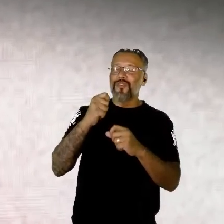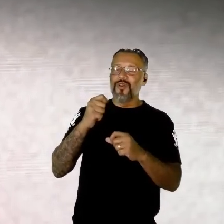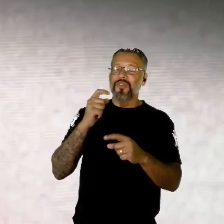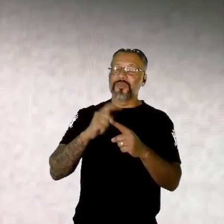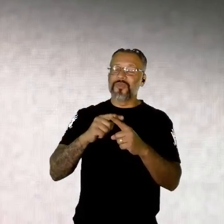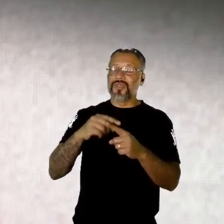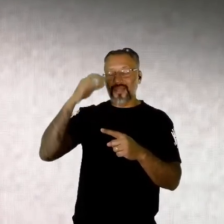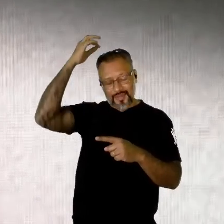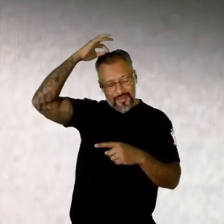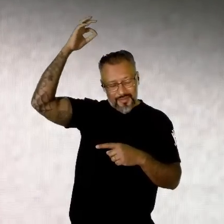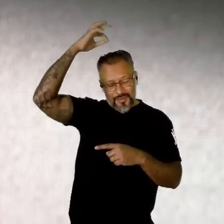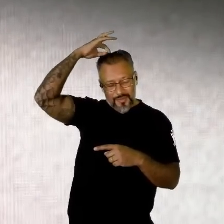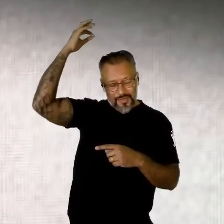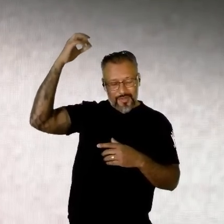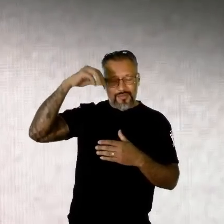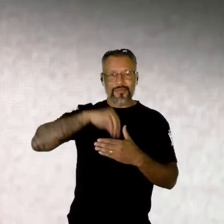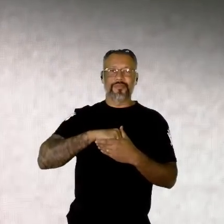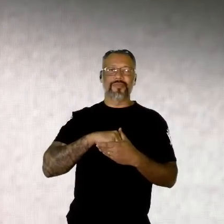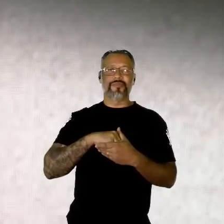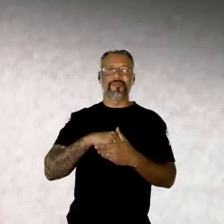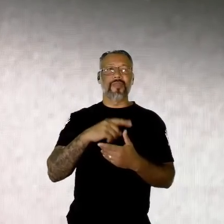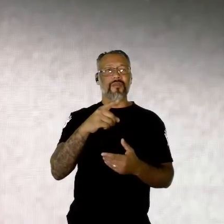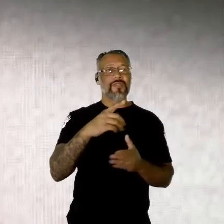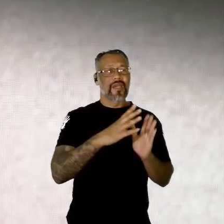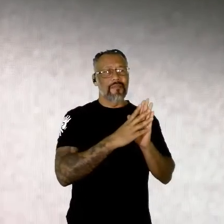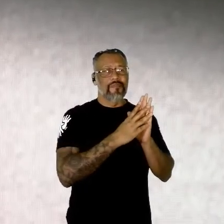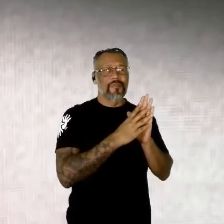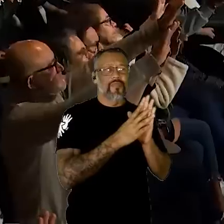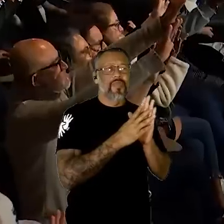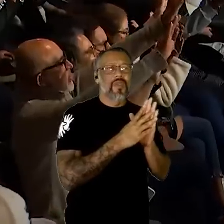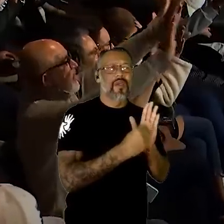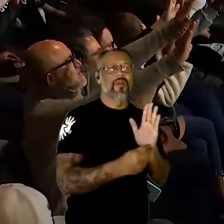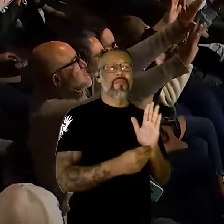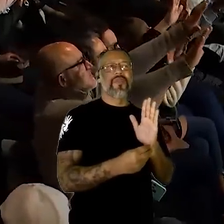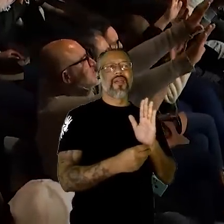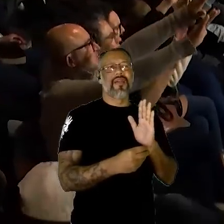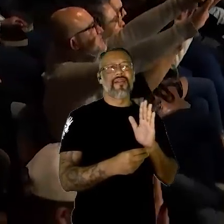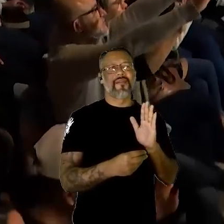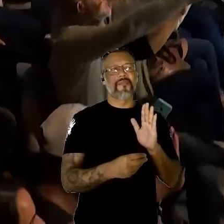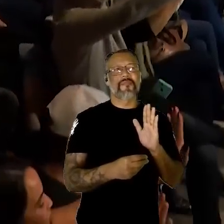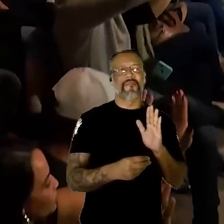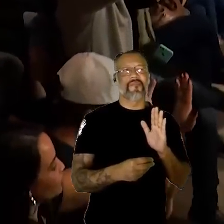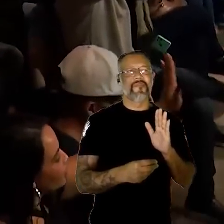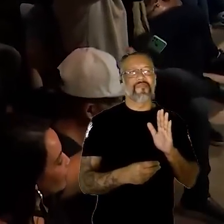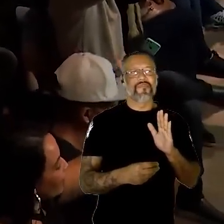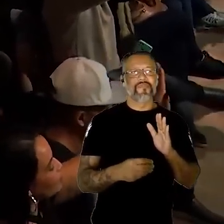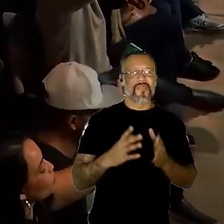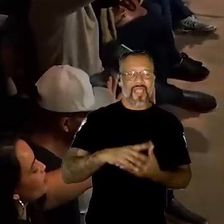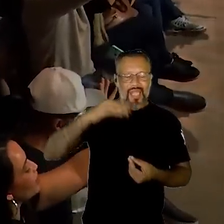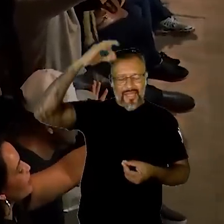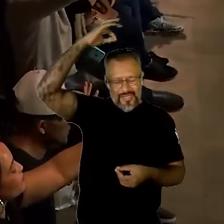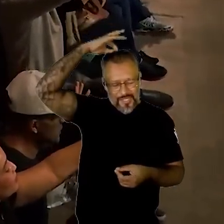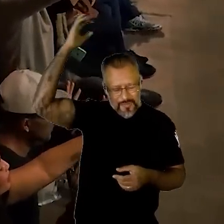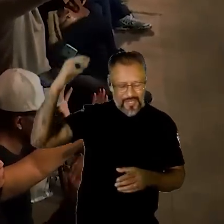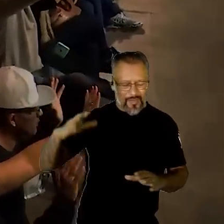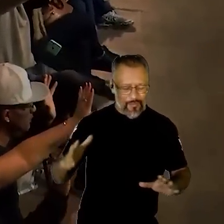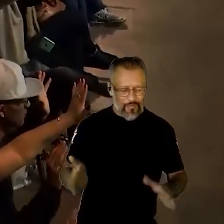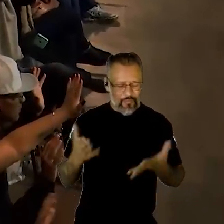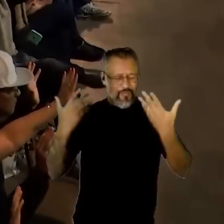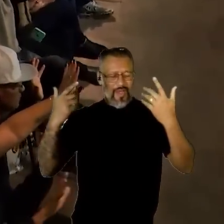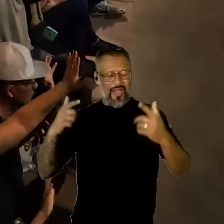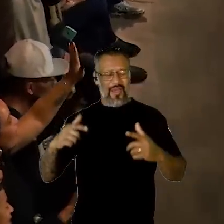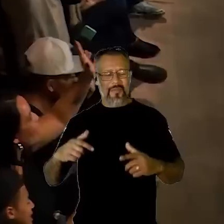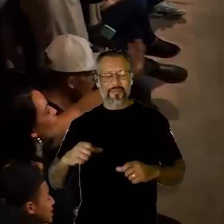em nome de Jesus Levanta a tua mão para cá fala por comigo ressuscita espírito fala mais alto ressuscita espírito mais alto